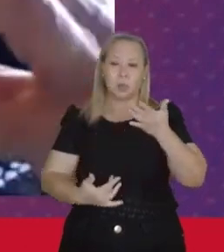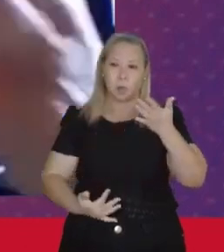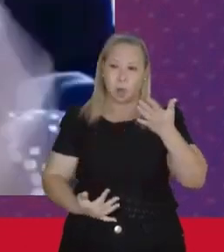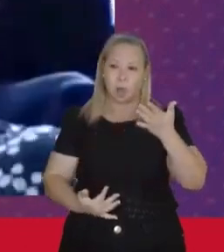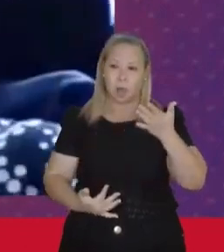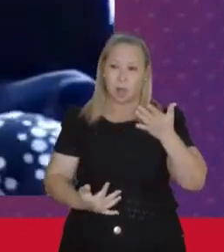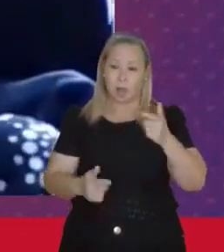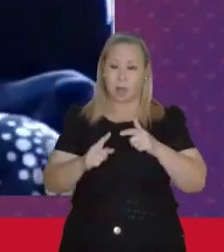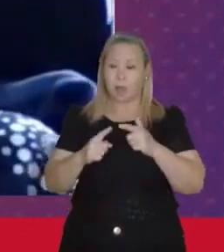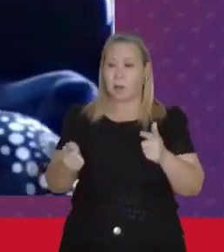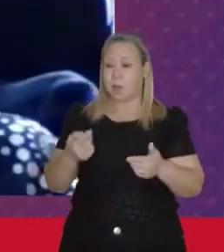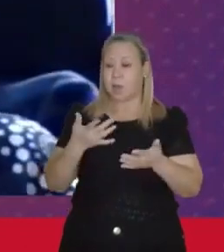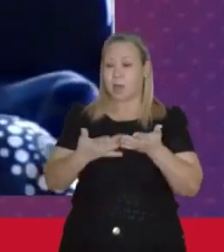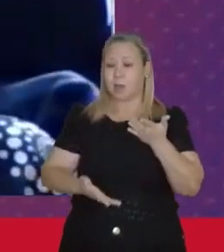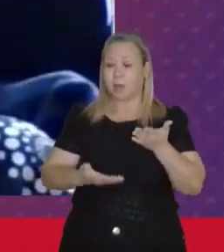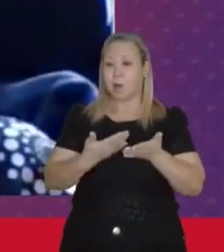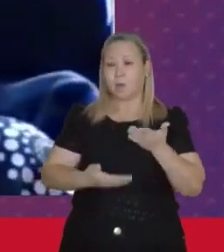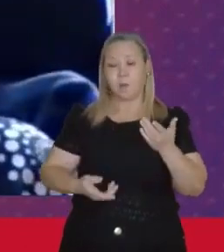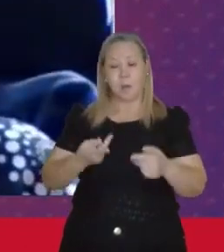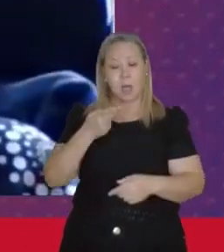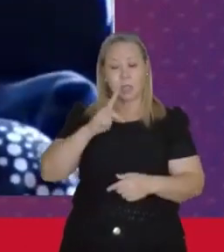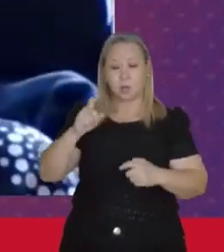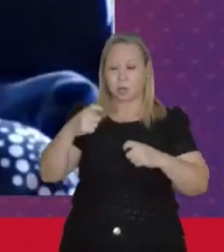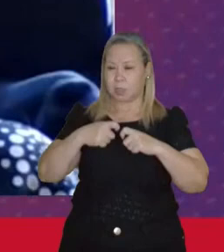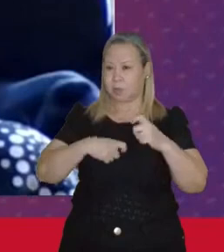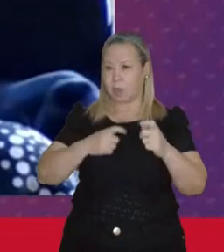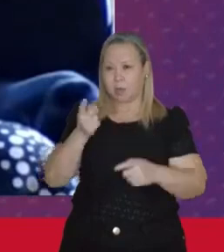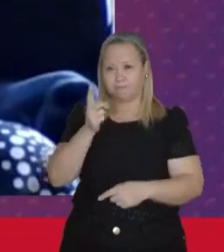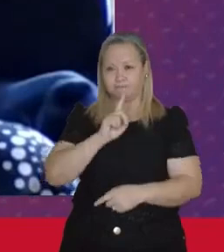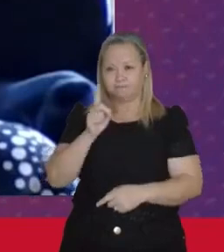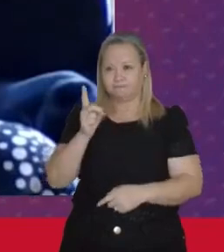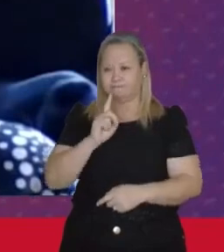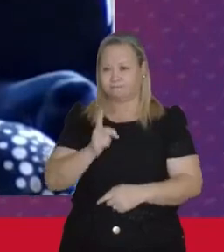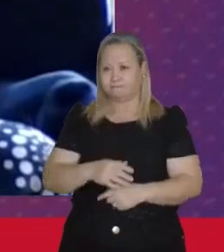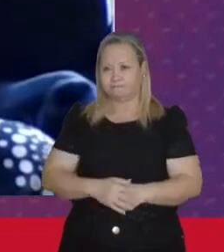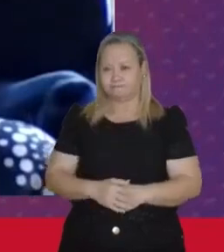Mas ela não perde a sua sexualidade.